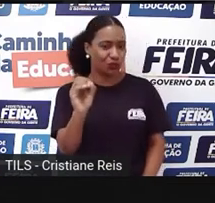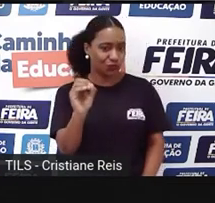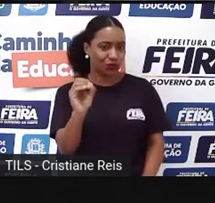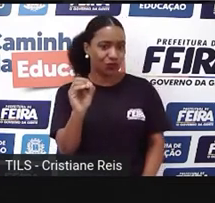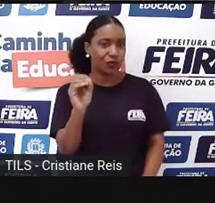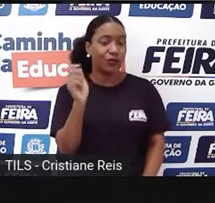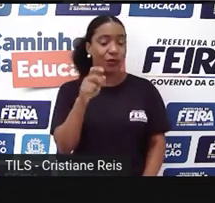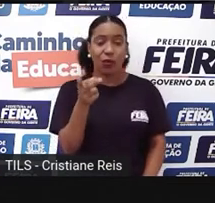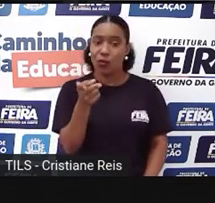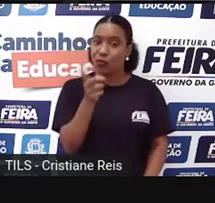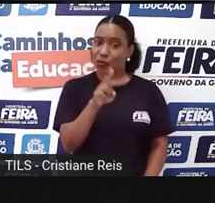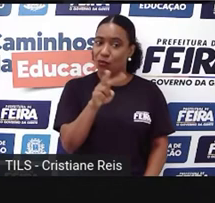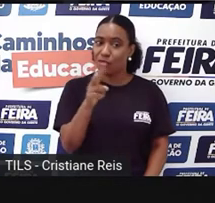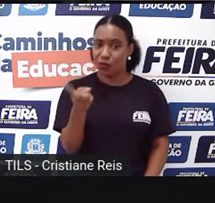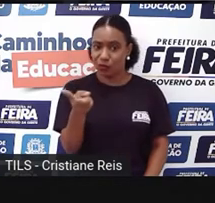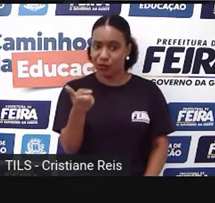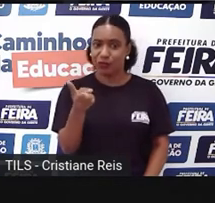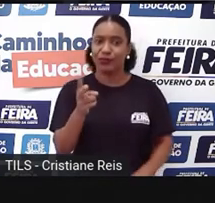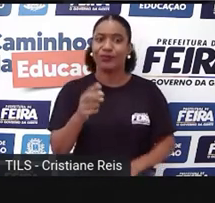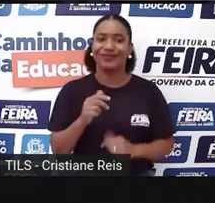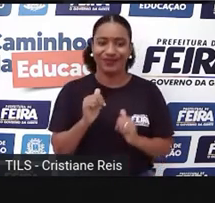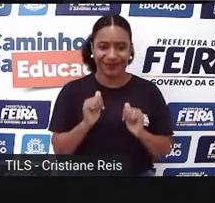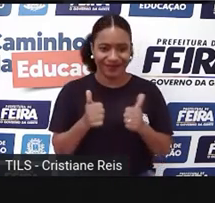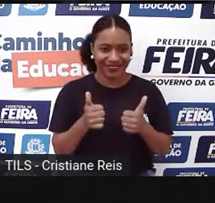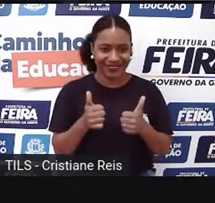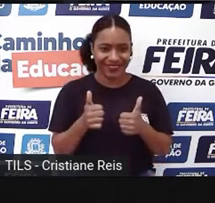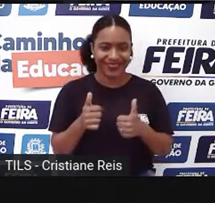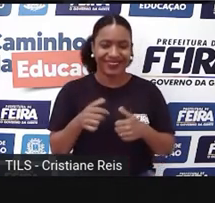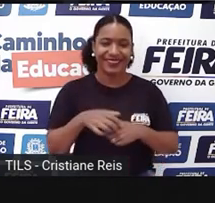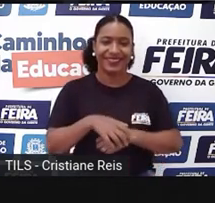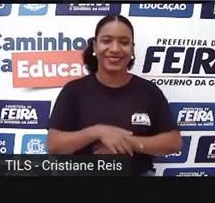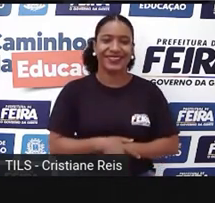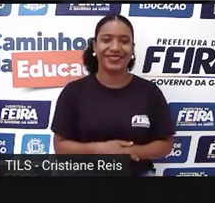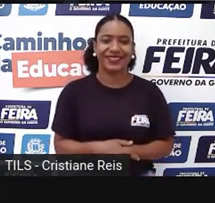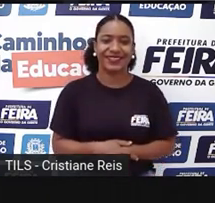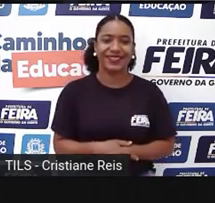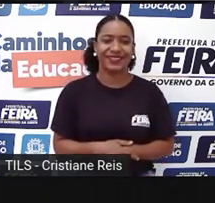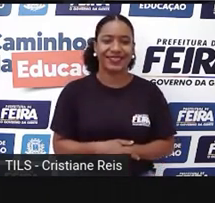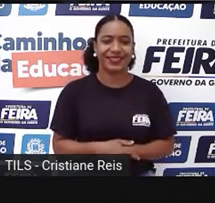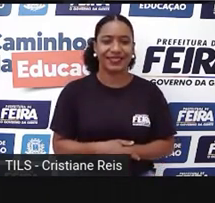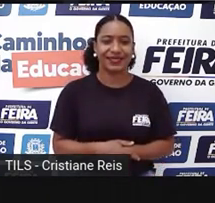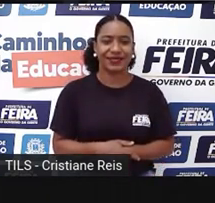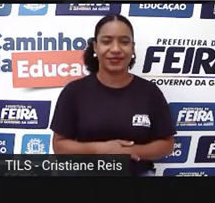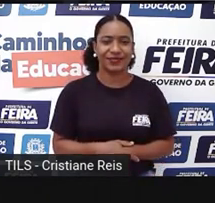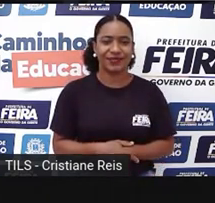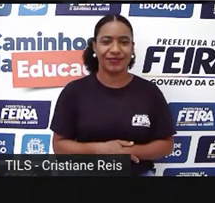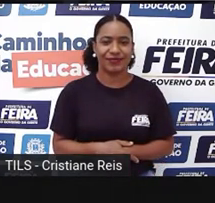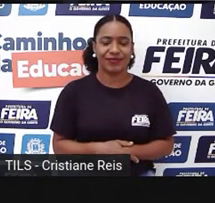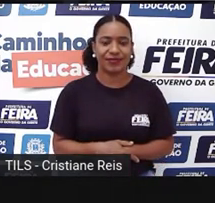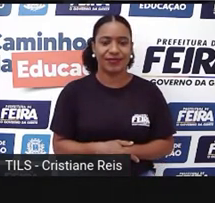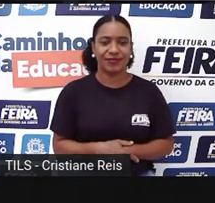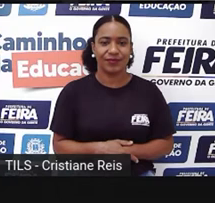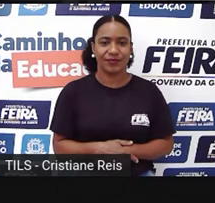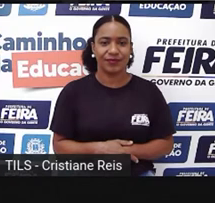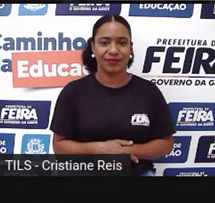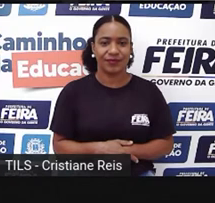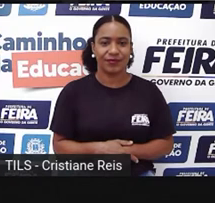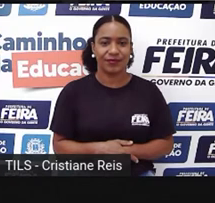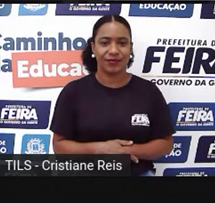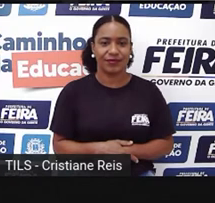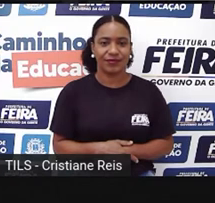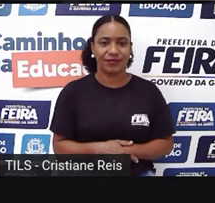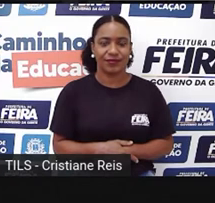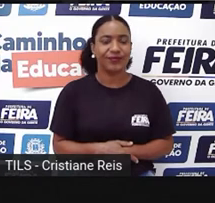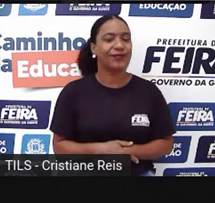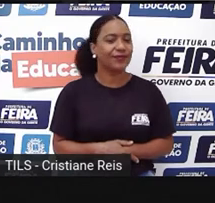com to dance. Ok, students? Eu Eu